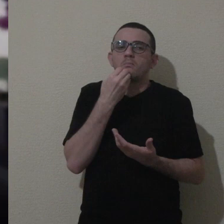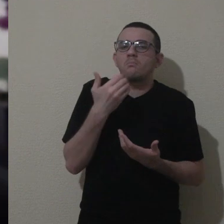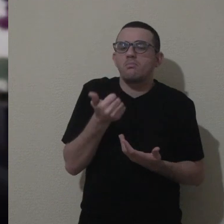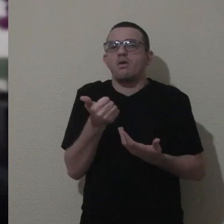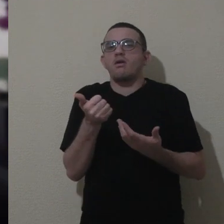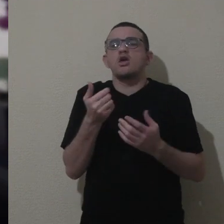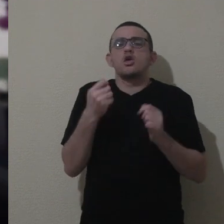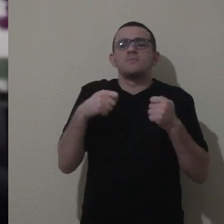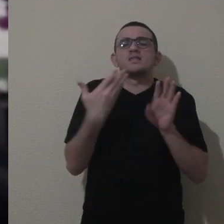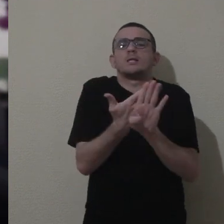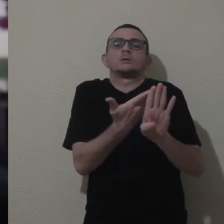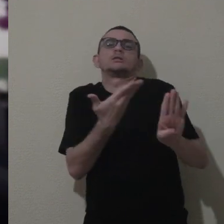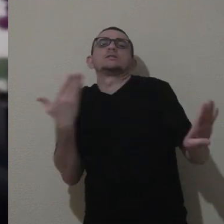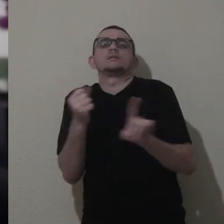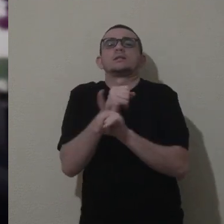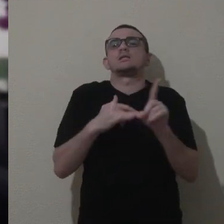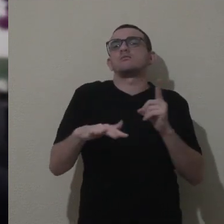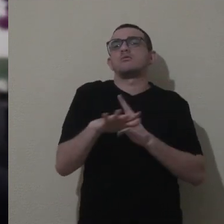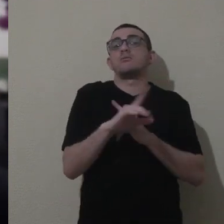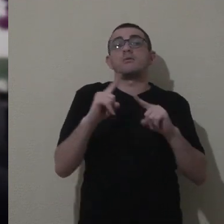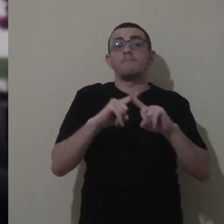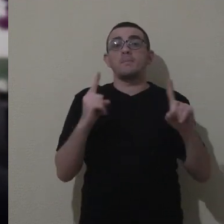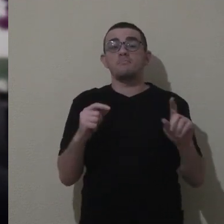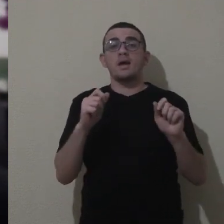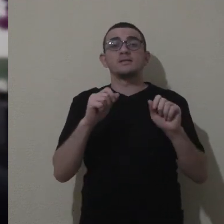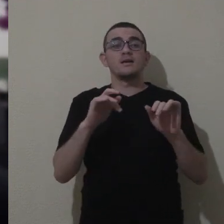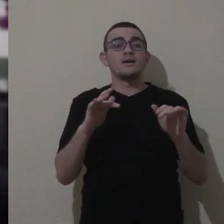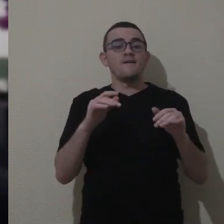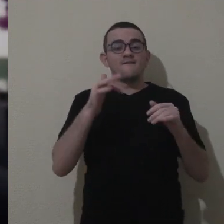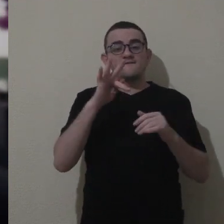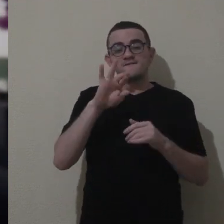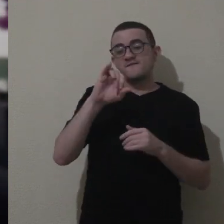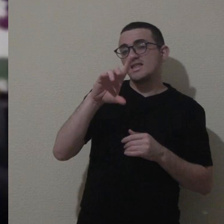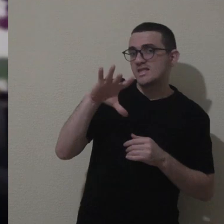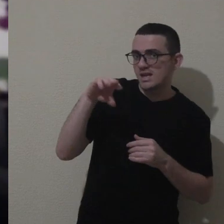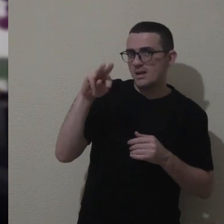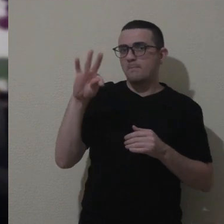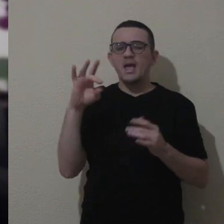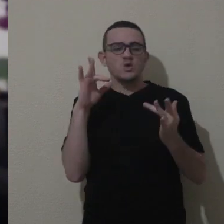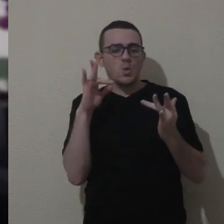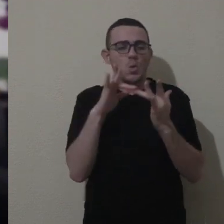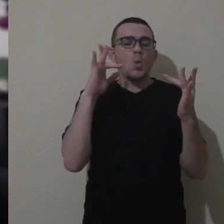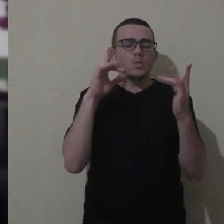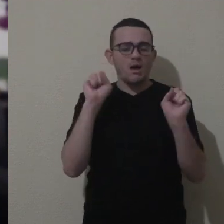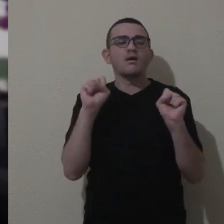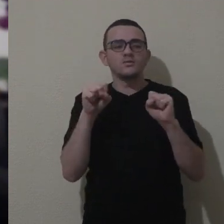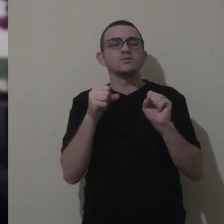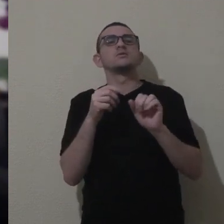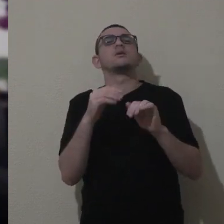não precisamos nos distanciar socialmente, mas certamente fisicamente a gente precisa aí estar,